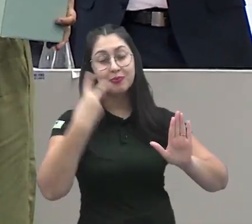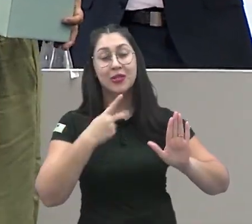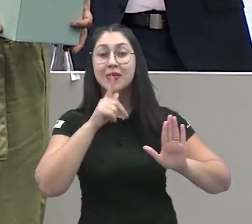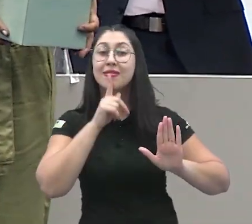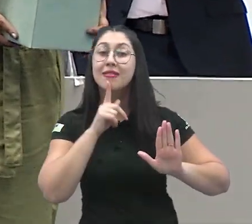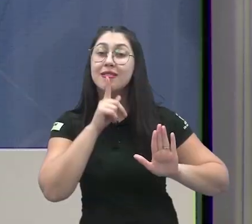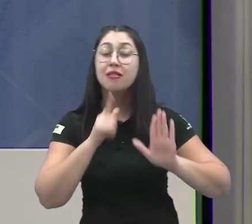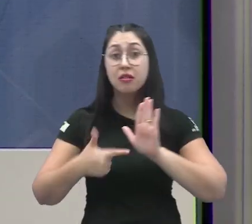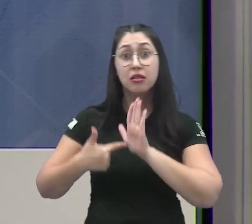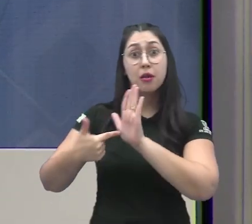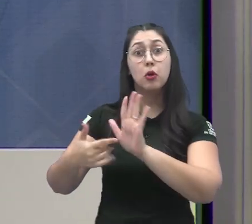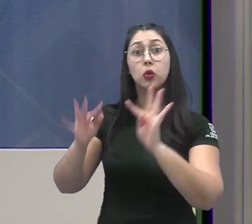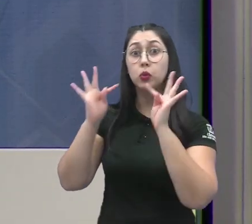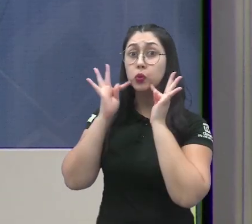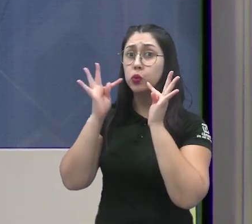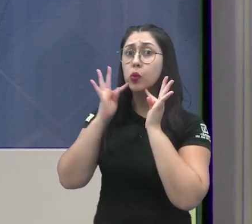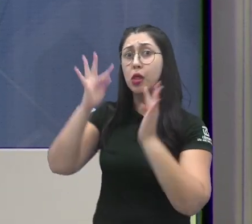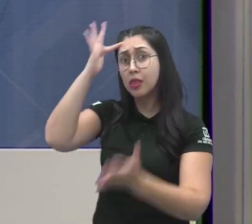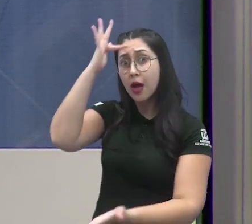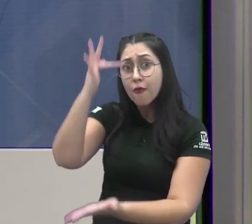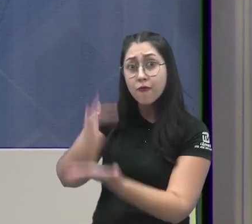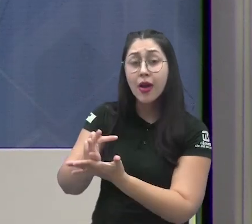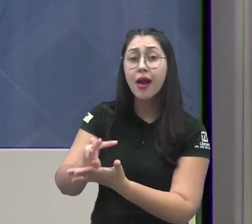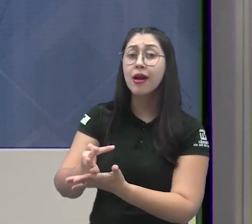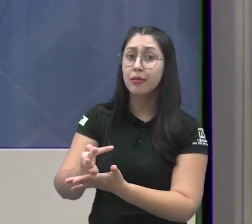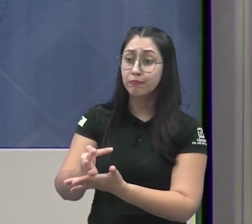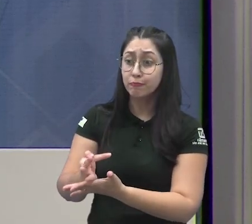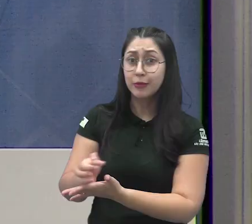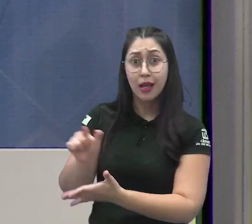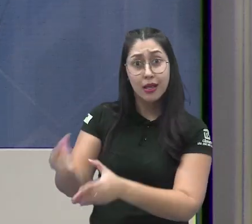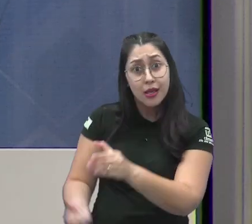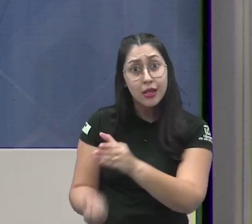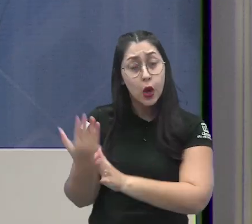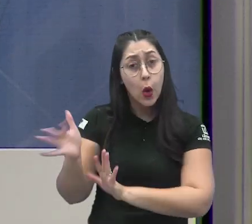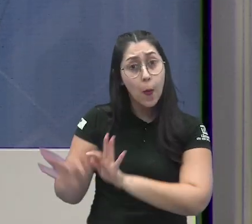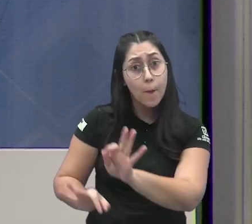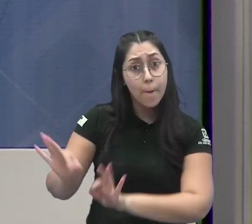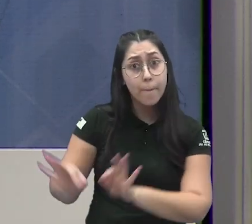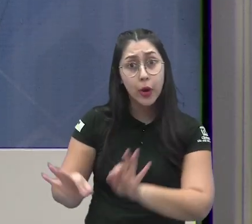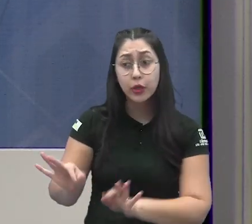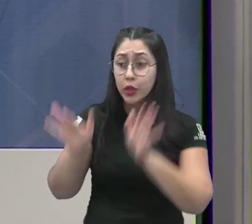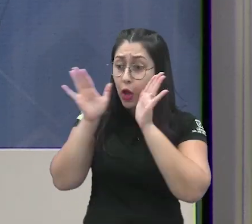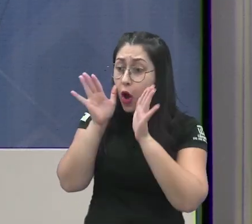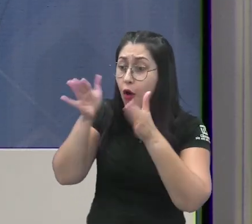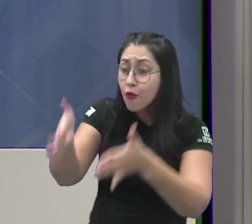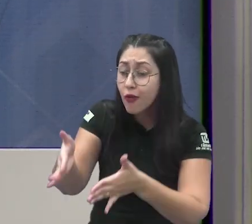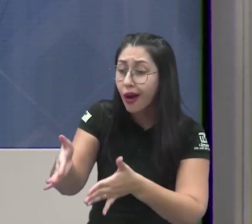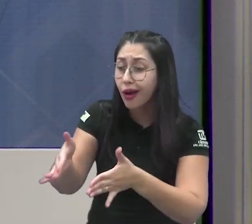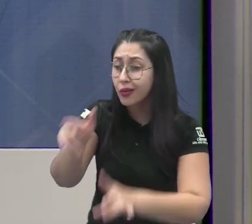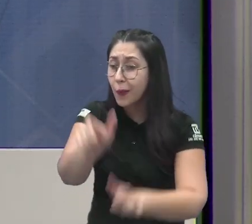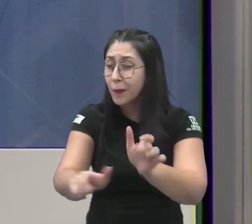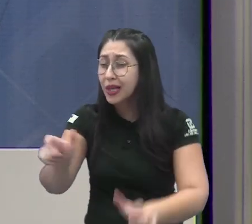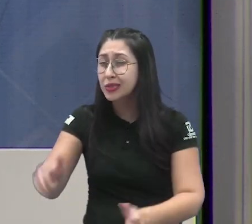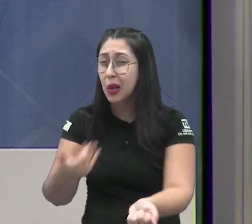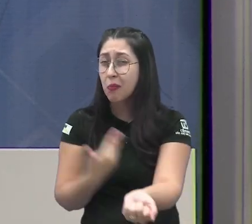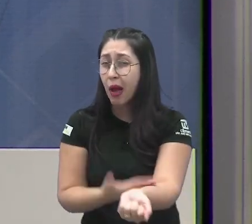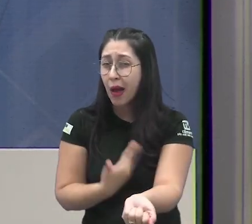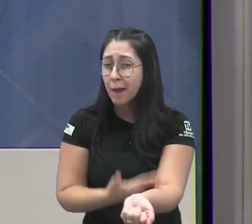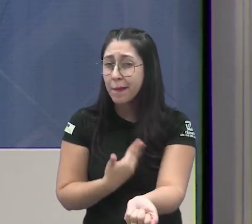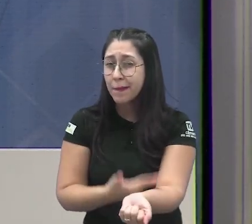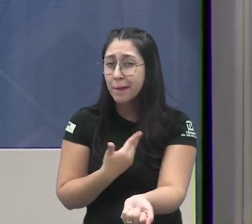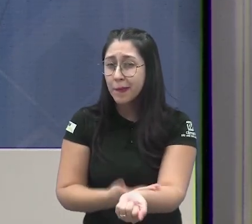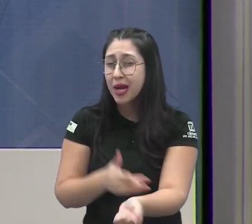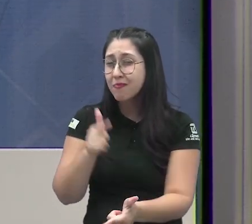Sérgio Camargo, que ressaltou o testemunho de fé do missionário, idealizador de um projeto voltado para acolher